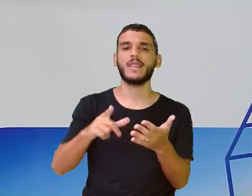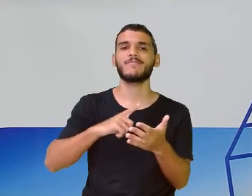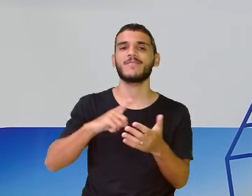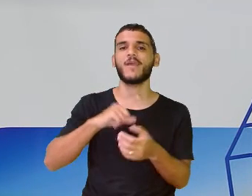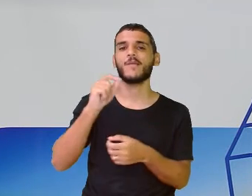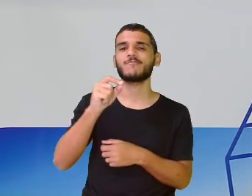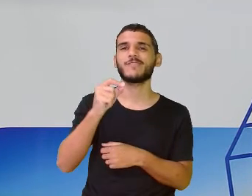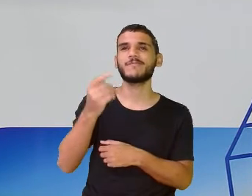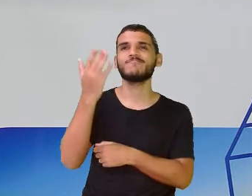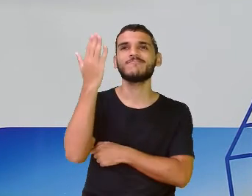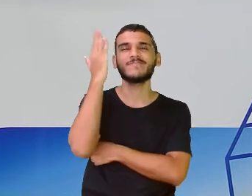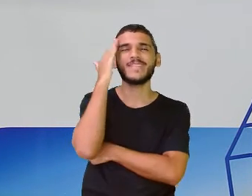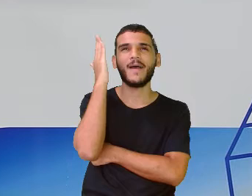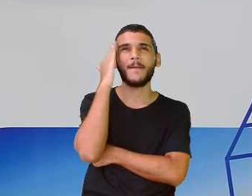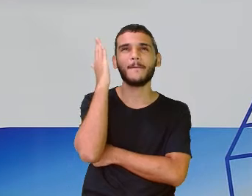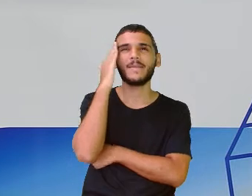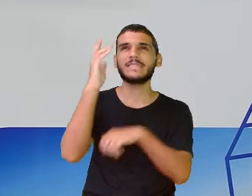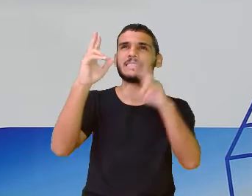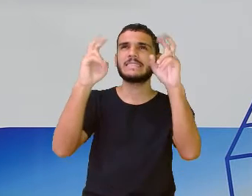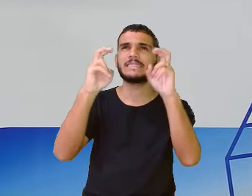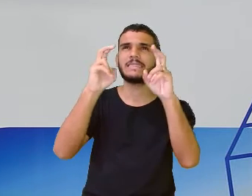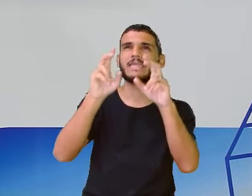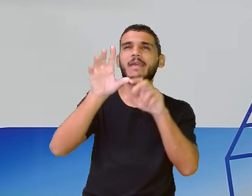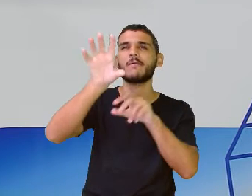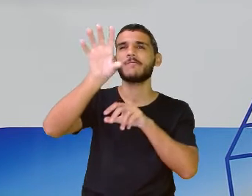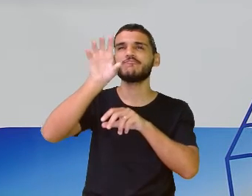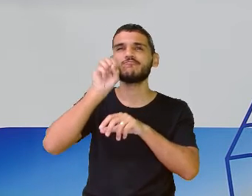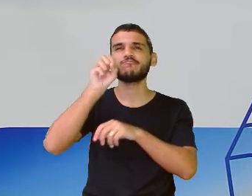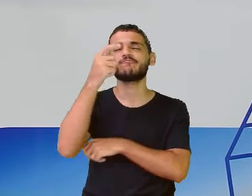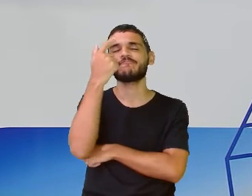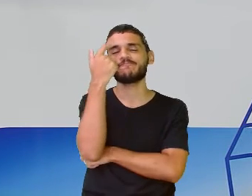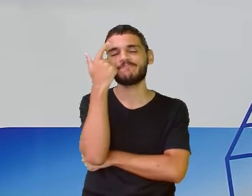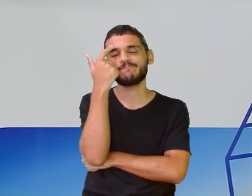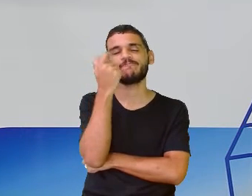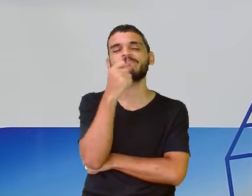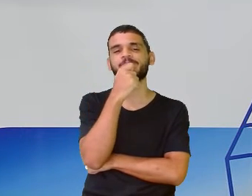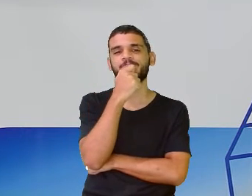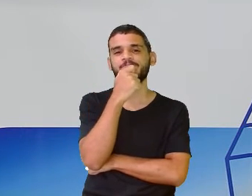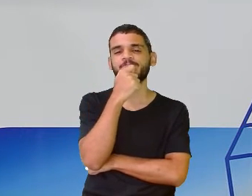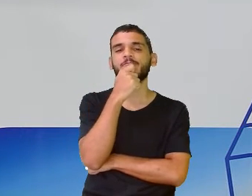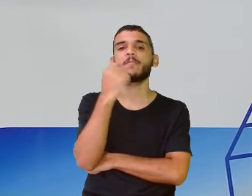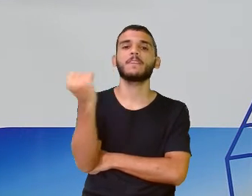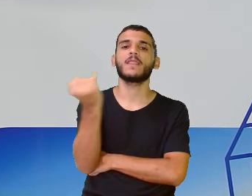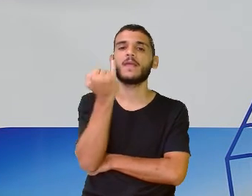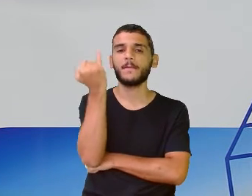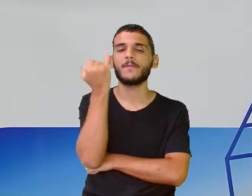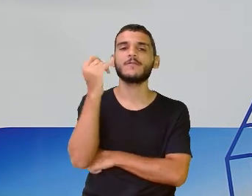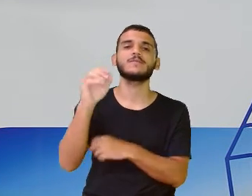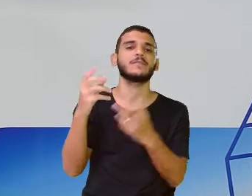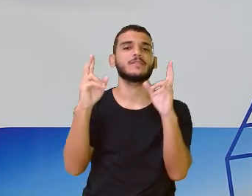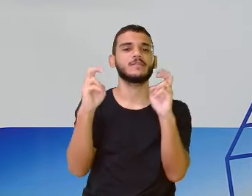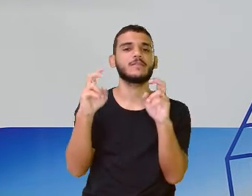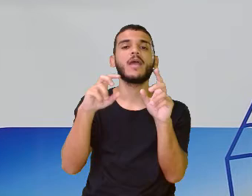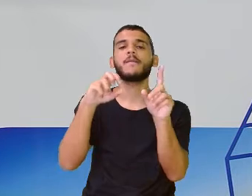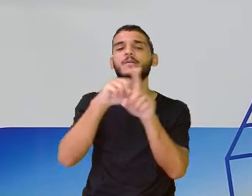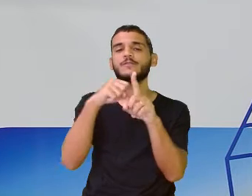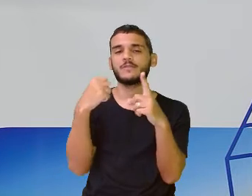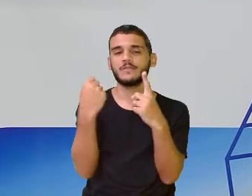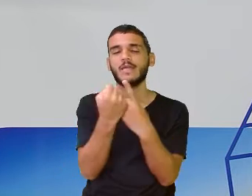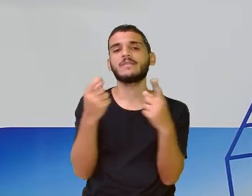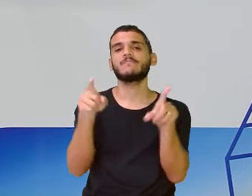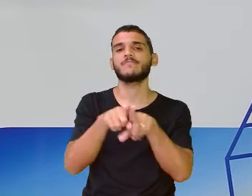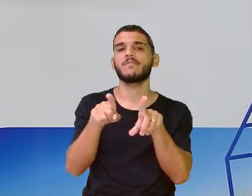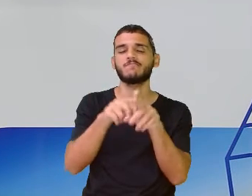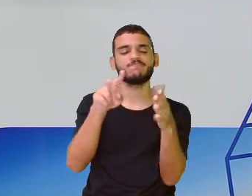esse assunto, porque é o papel da reportagem, é abordar um assunto importante para a sociedade e que venha fazer com que o